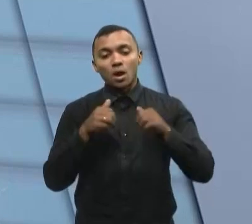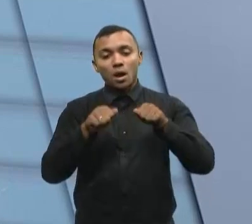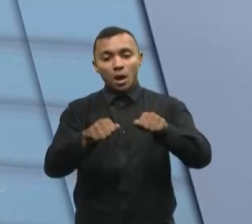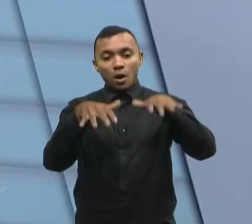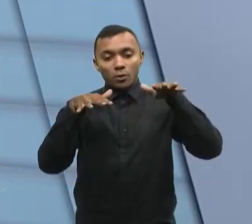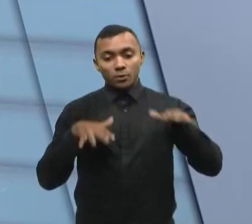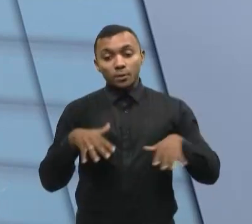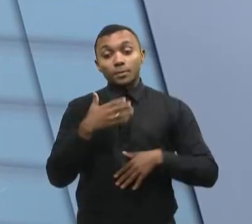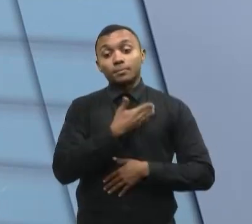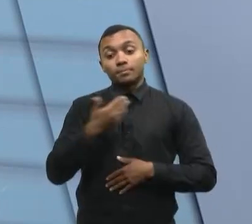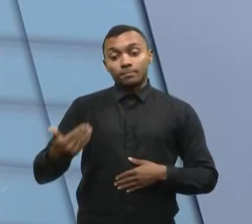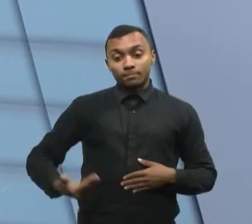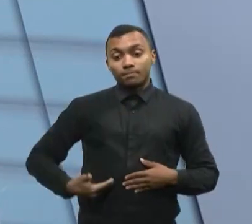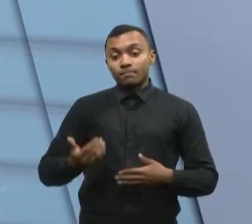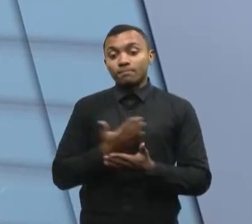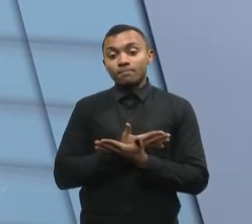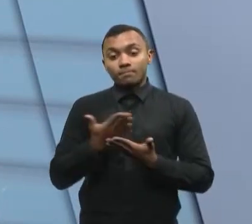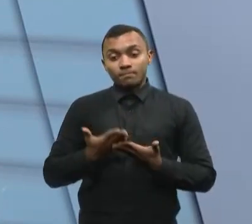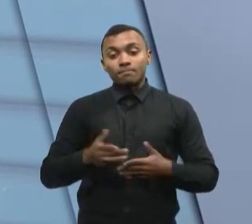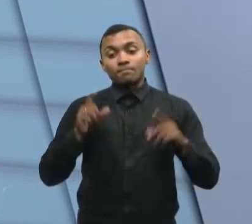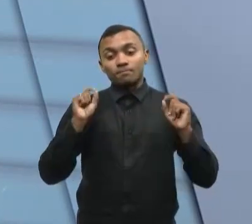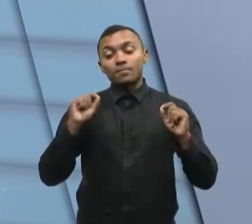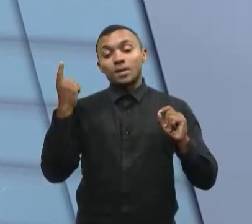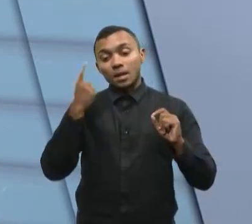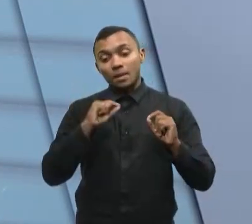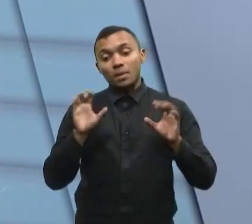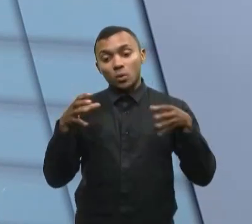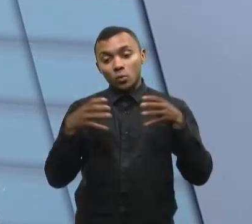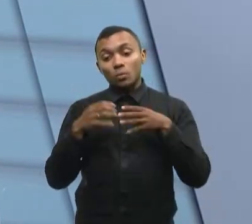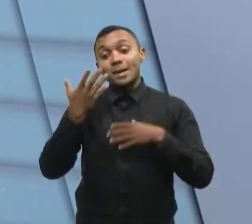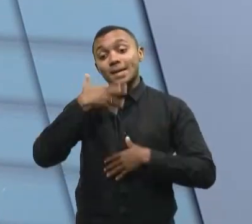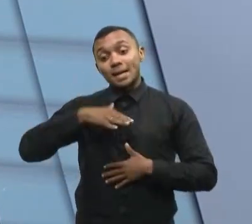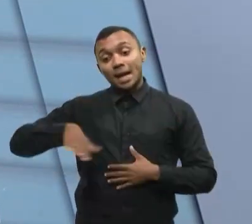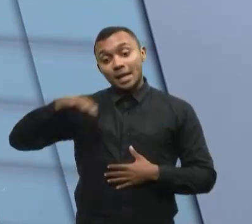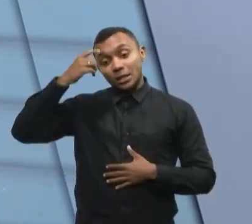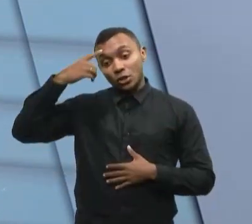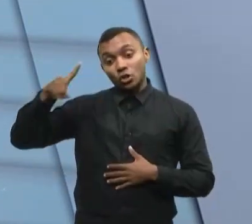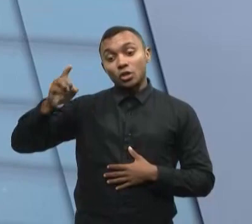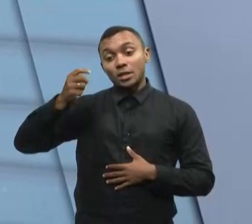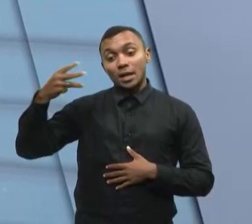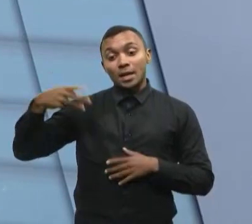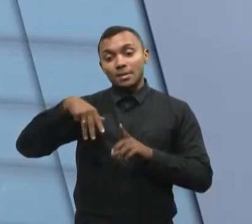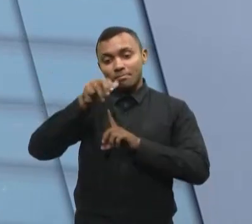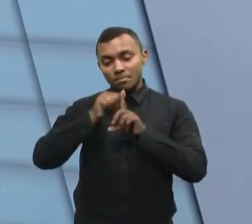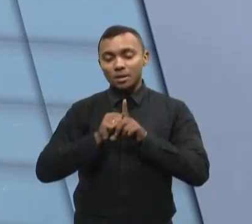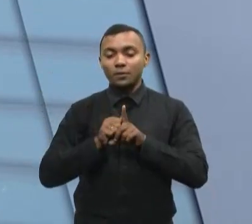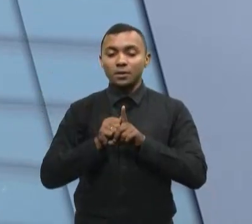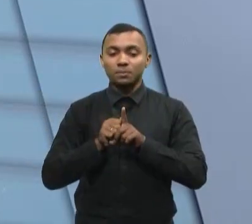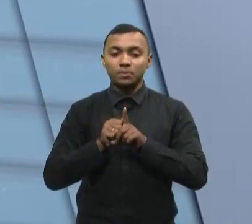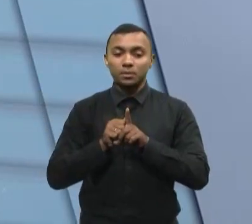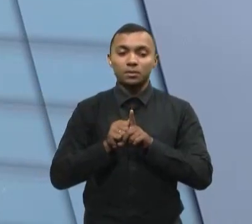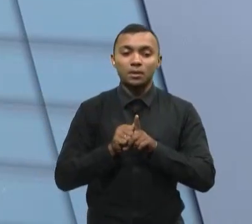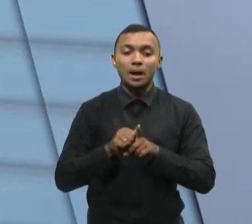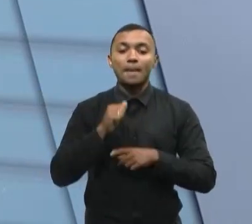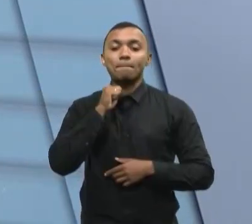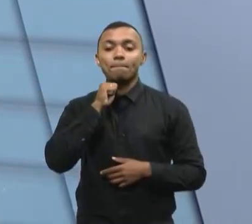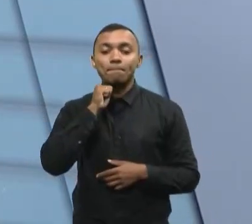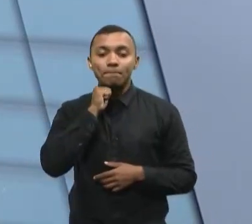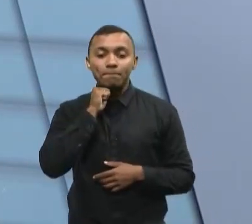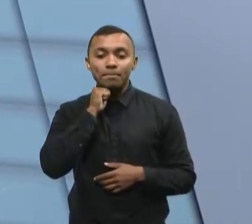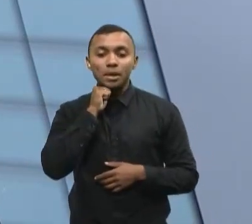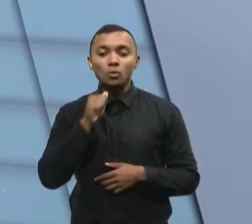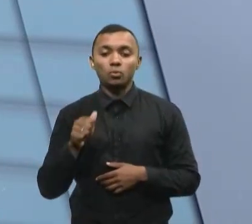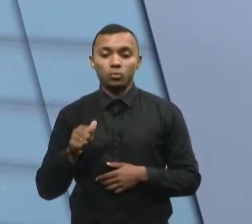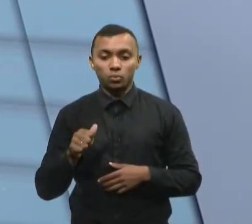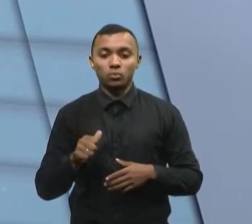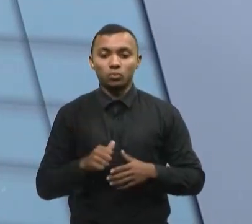é, que foi realizada pela Comissão da Infância no dia 3 de abril, comissão presidida pela deputada Luana